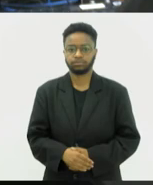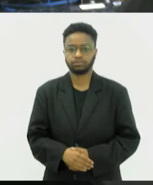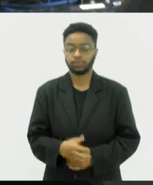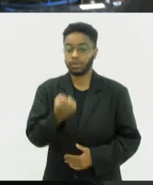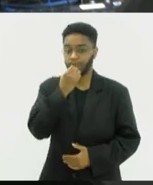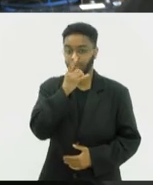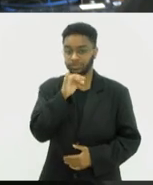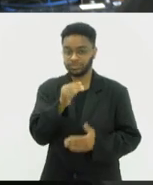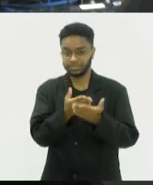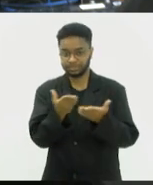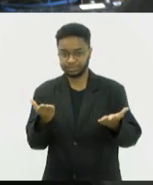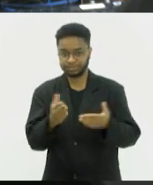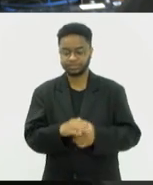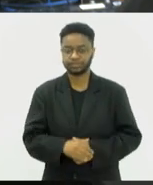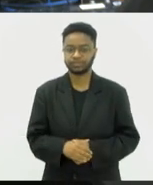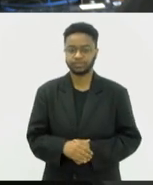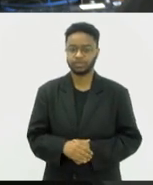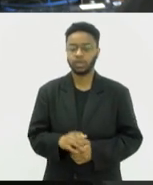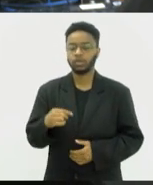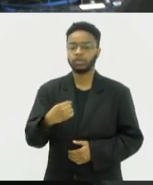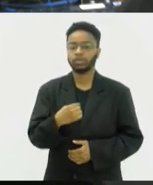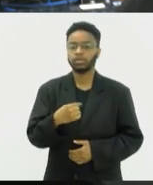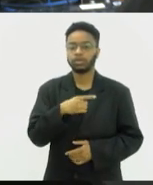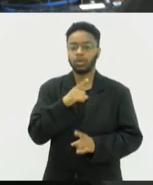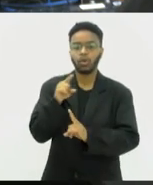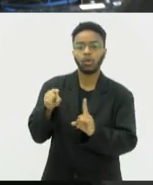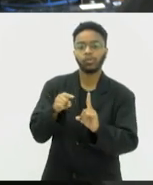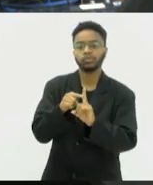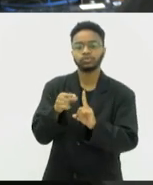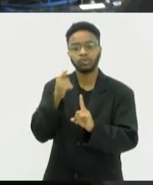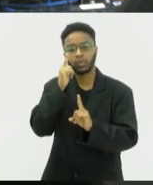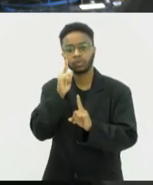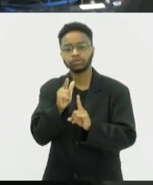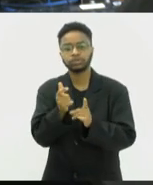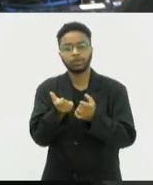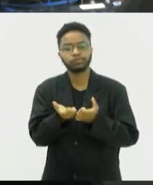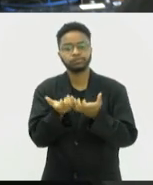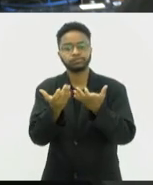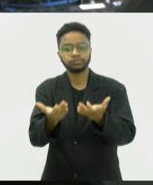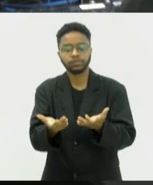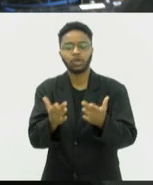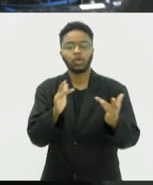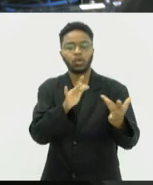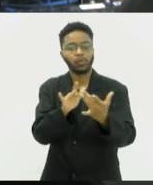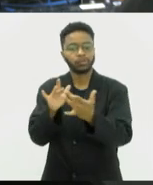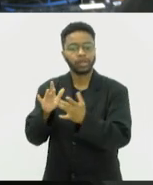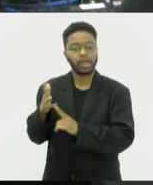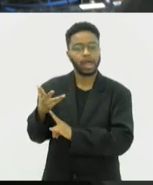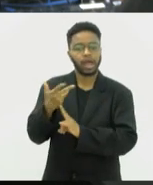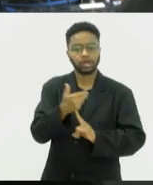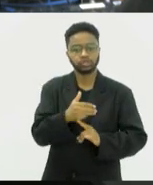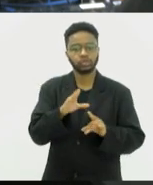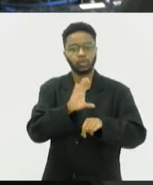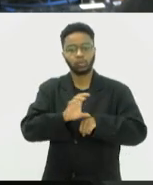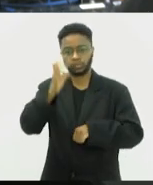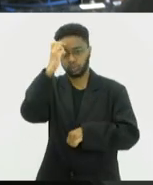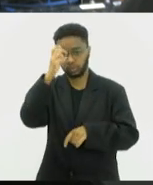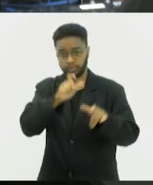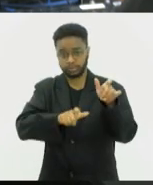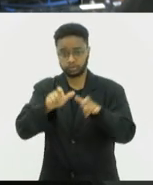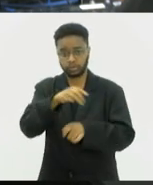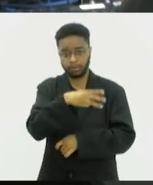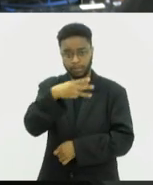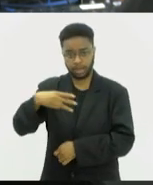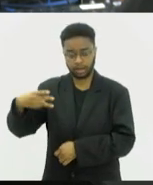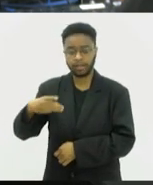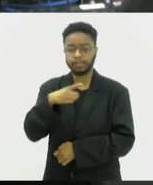Bom dia. Com o objetivo de ampliar o acesso dos moradores da Maré à arte e à cultura, o espaço de cinema Cavídeo está